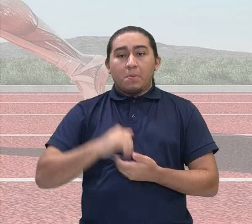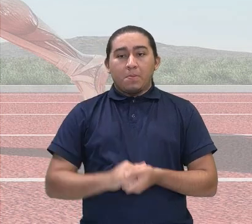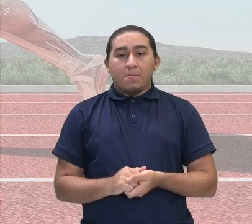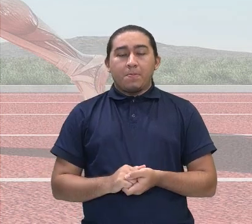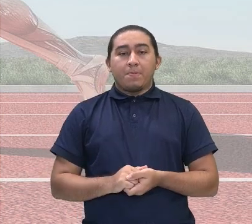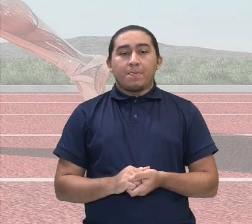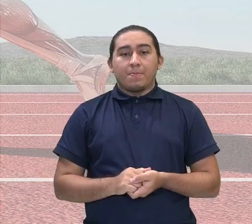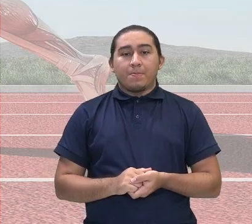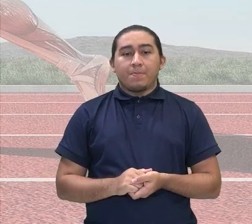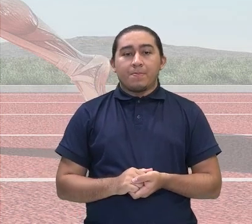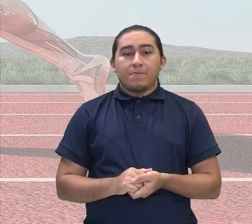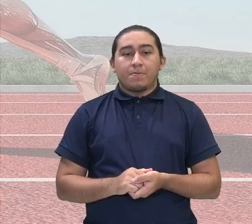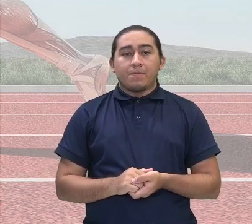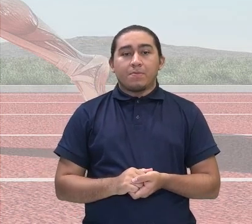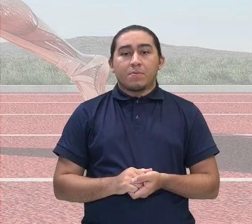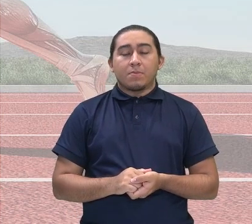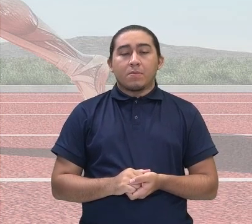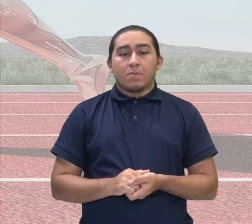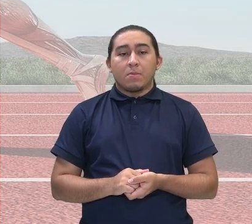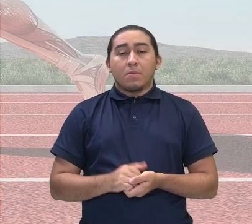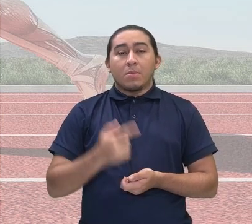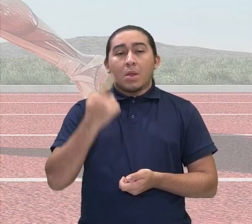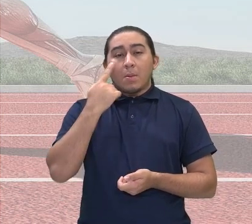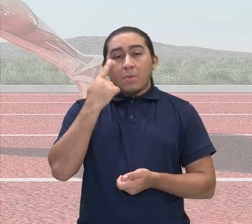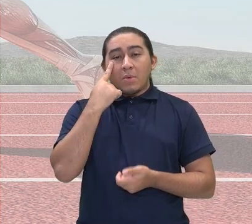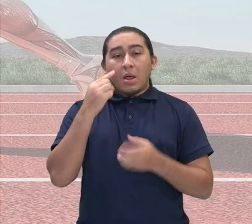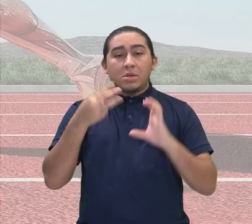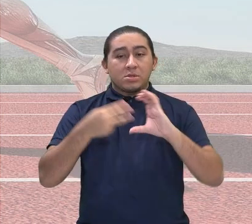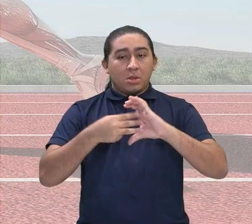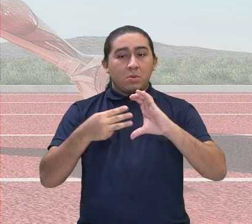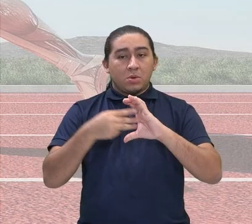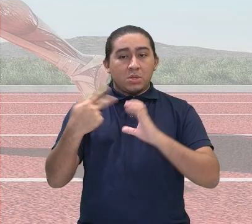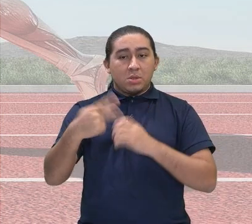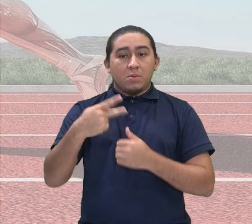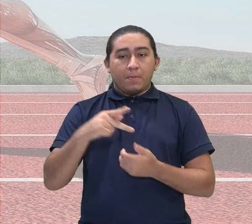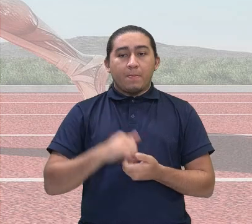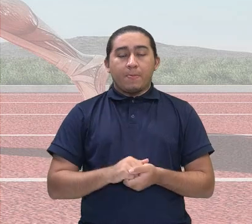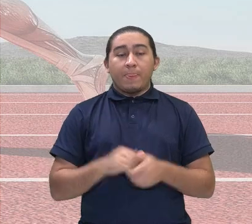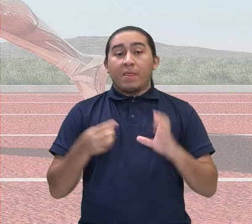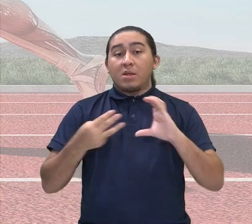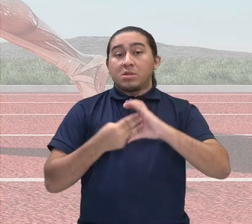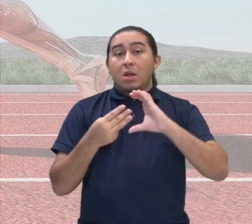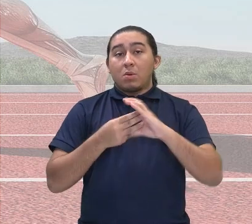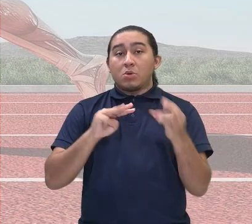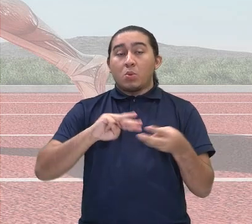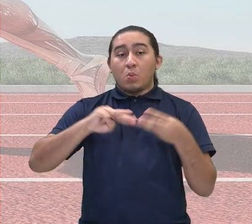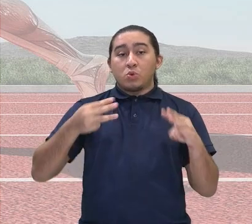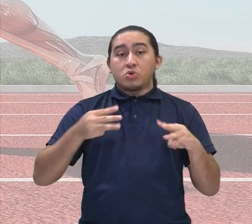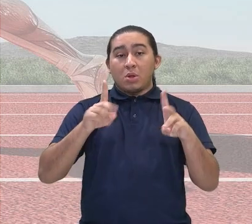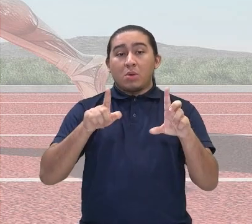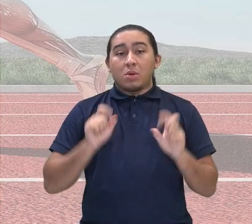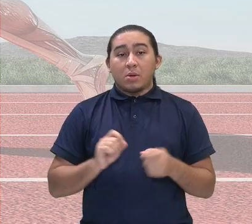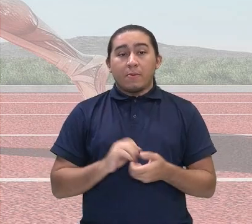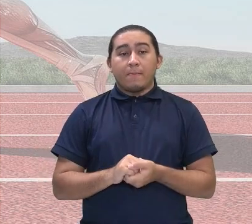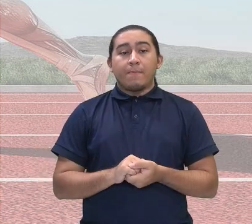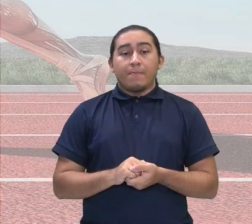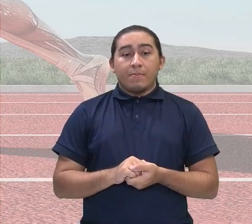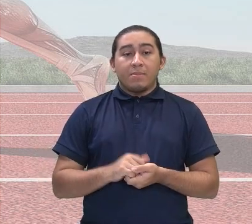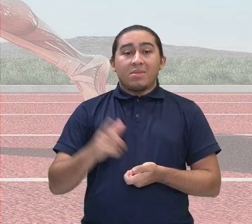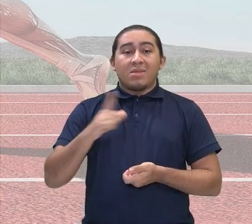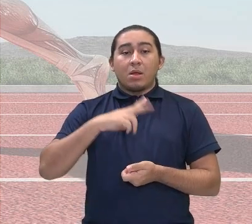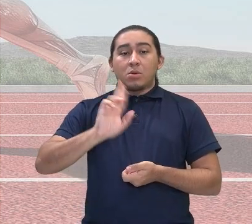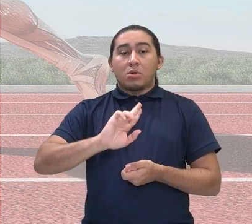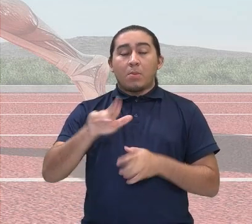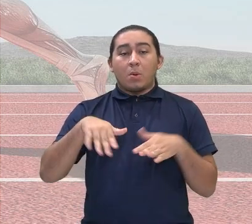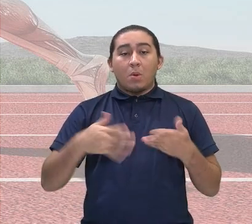ver aí informações sobre as células desse tecido. As células do tecido muscular são alongadas e recebem o